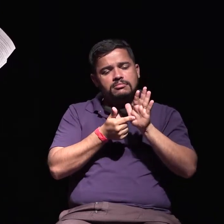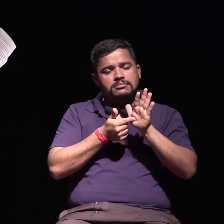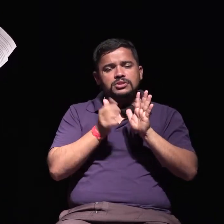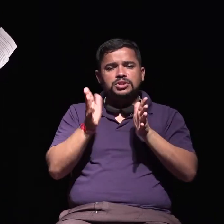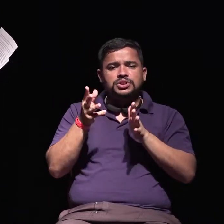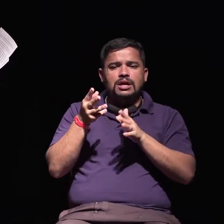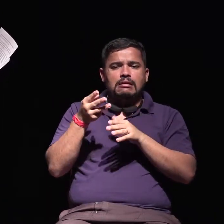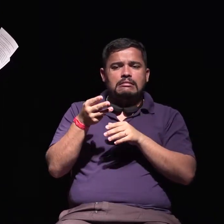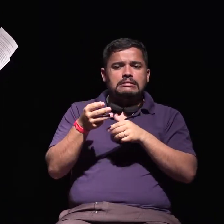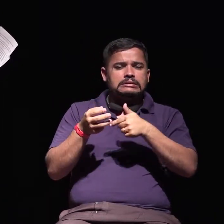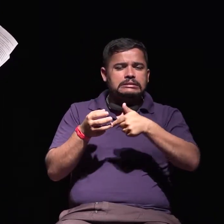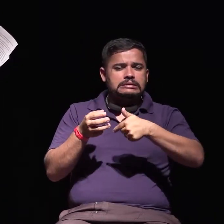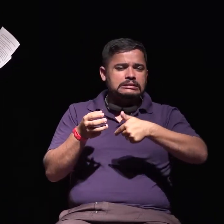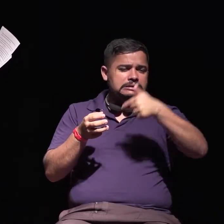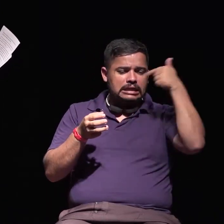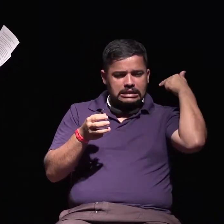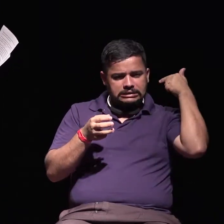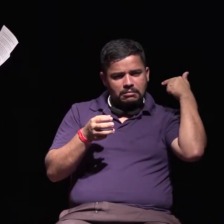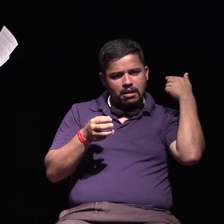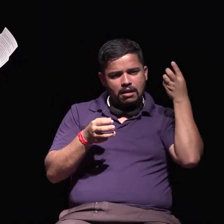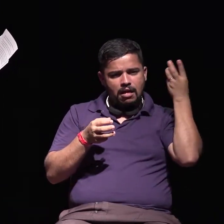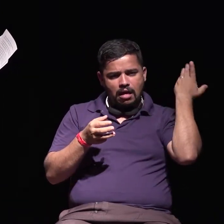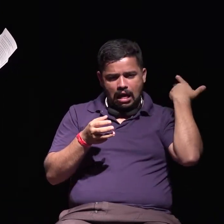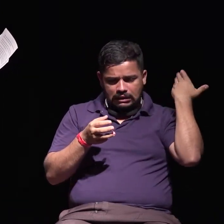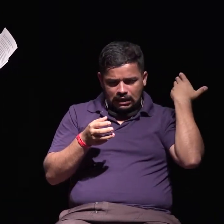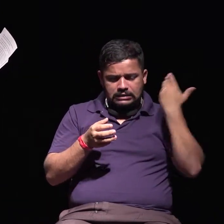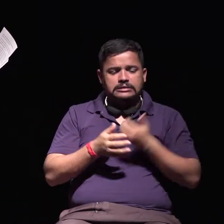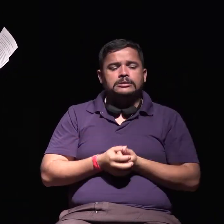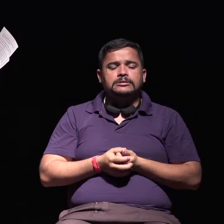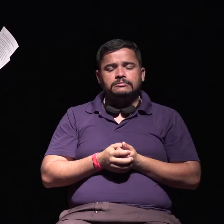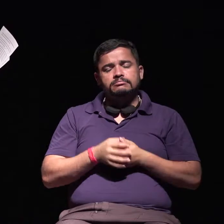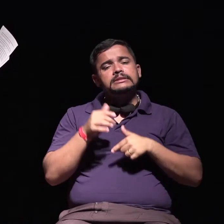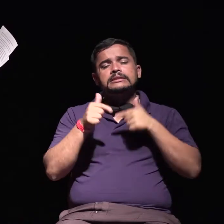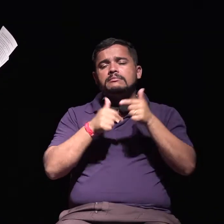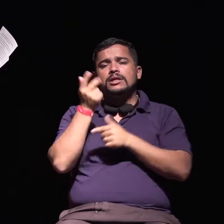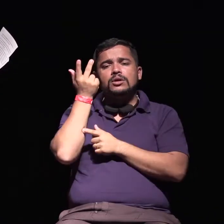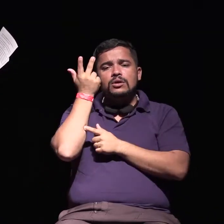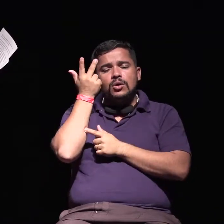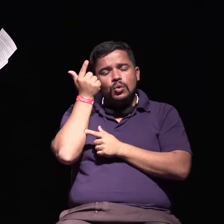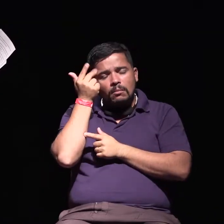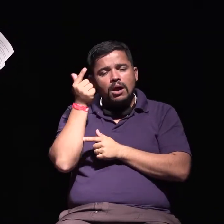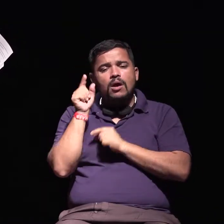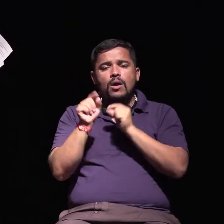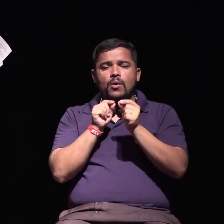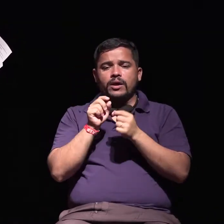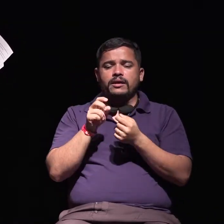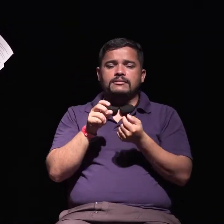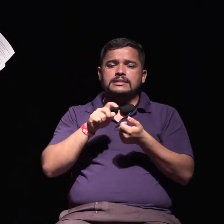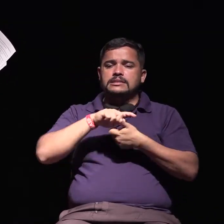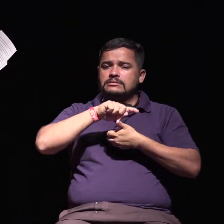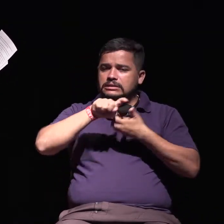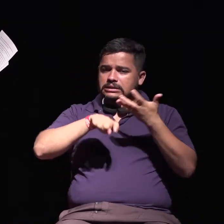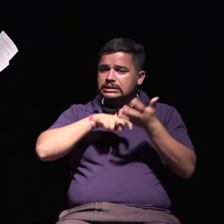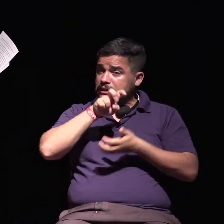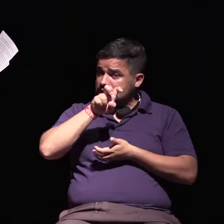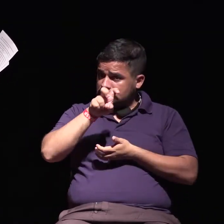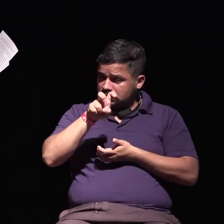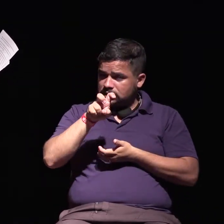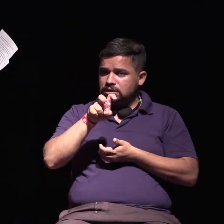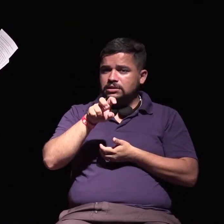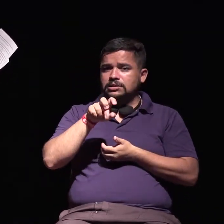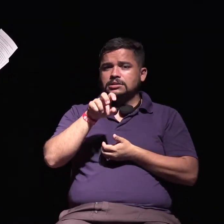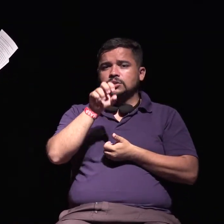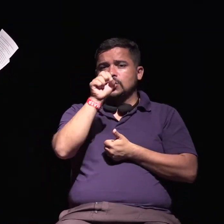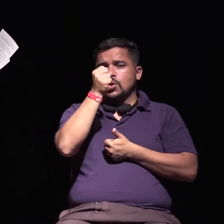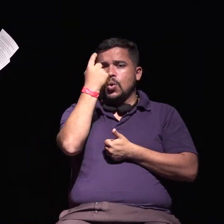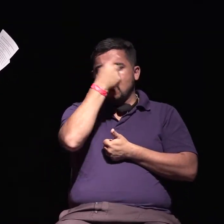3 semanas no Sesc Paulista, aqui do lado. E o Trabalho Normal ele é composto por 5 ações, cada uma delas dura